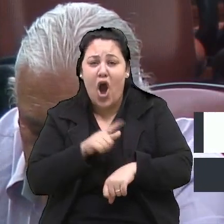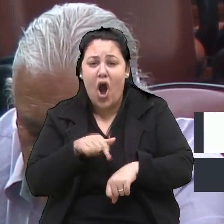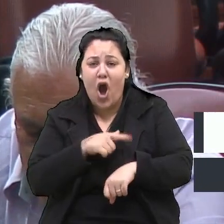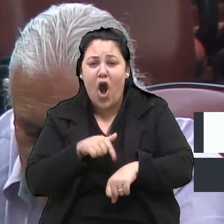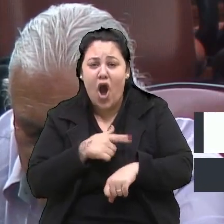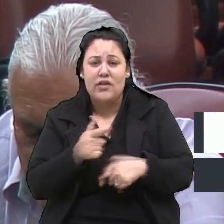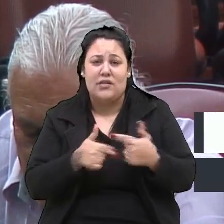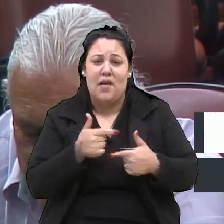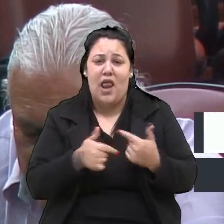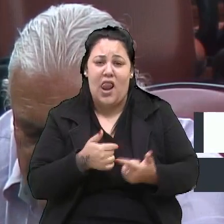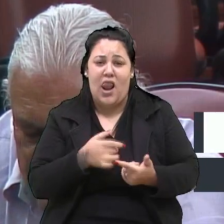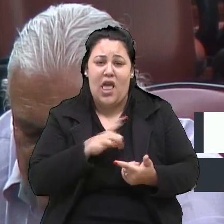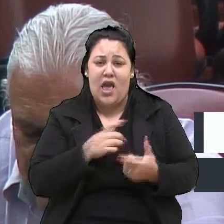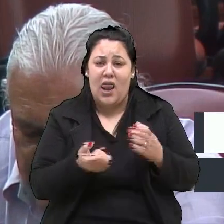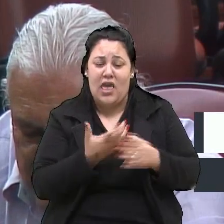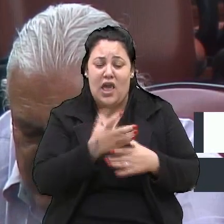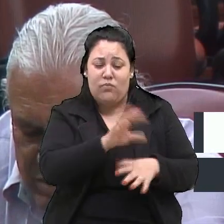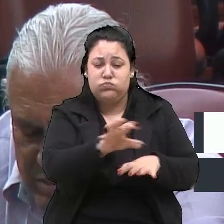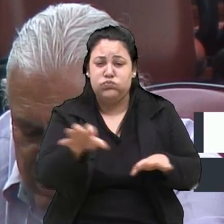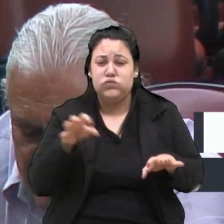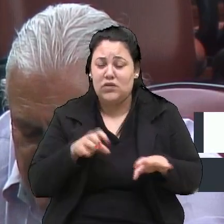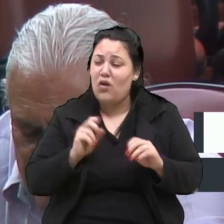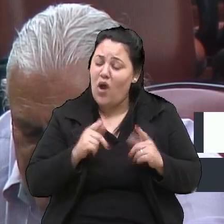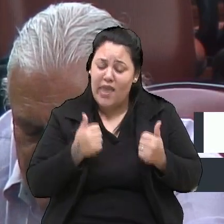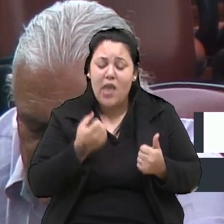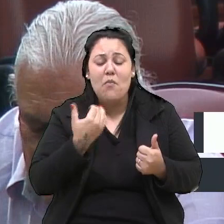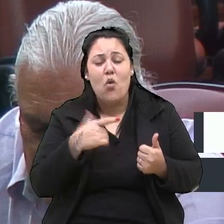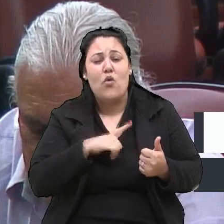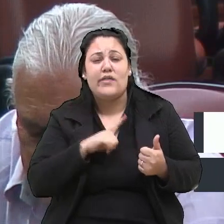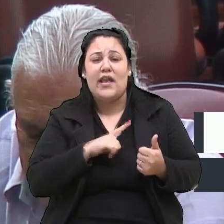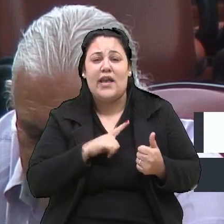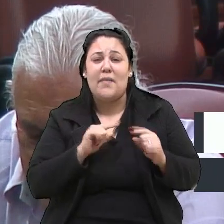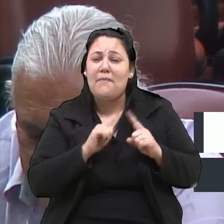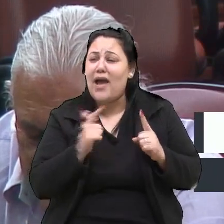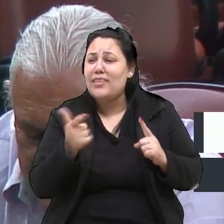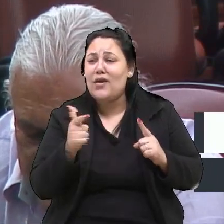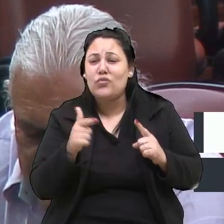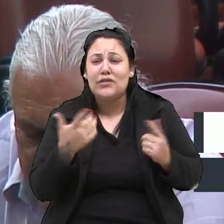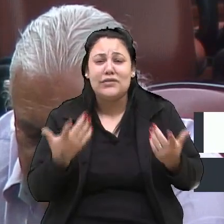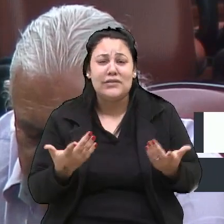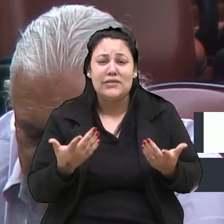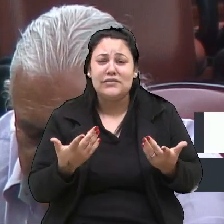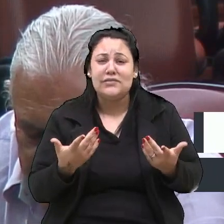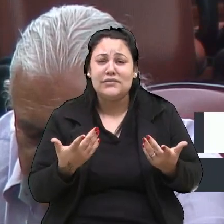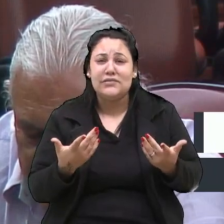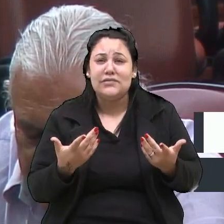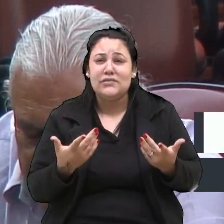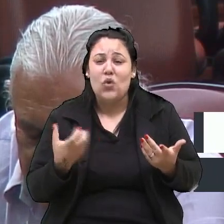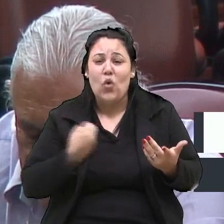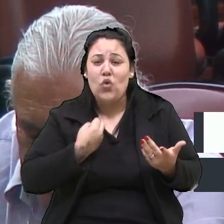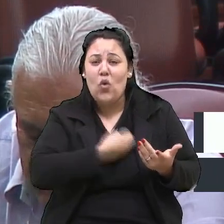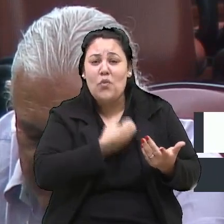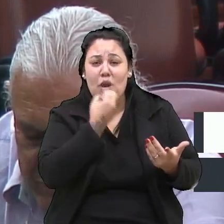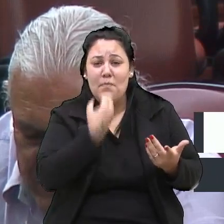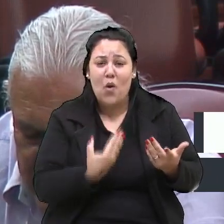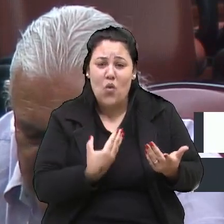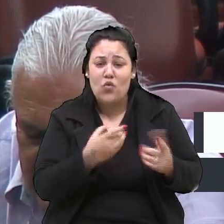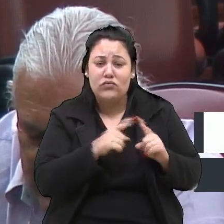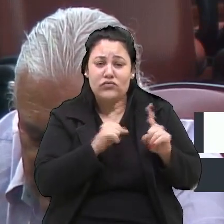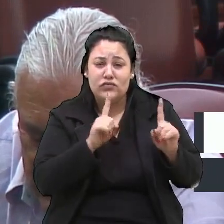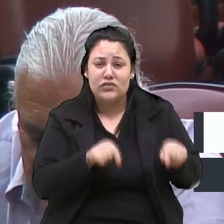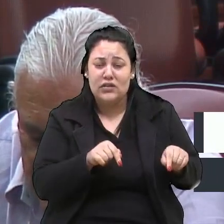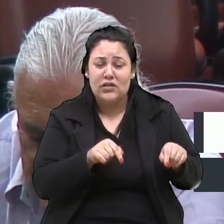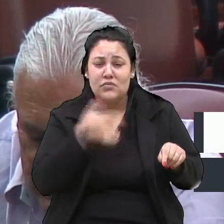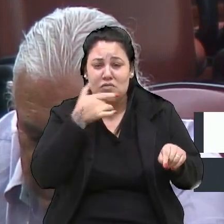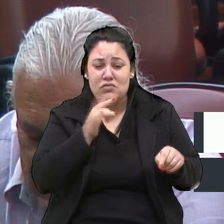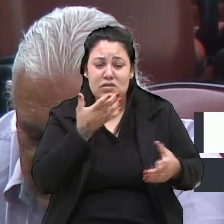outros setores aqui na nossa cidade, que bom que tem isso. Mas não tem uma abrangência na totalidade que a gente gostaria que tivesse para